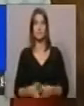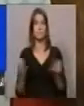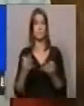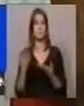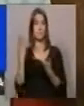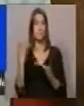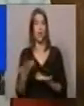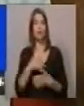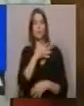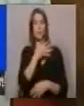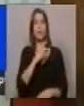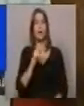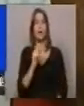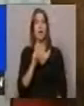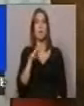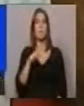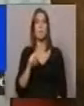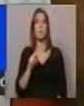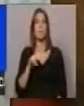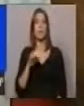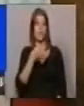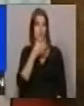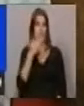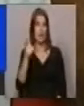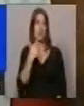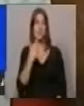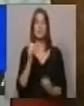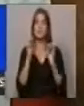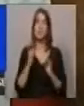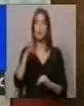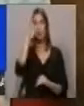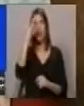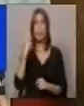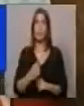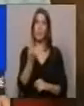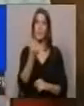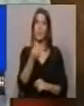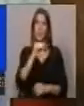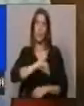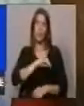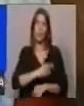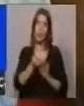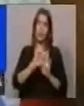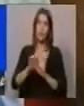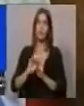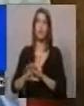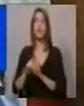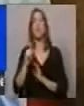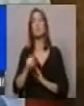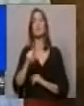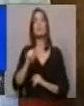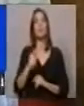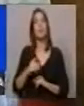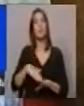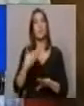Herménio Caro já está a falar, considera que se deve acelerar a reposição de rendimentos. Este orçamento deve ter um reforço também de